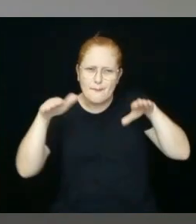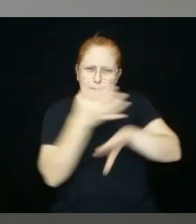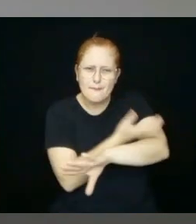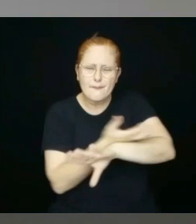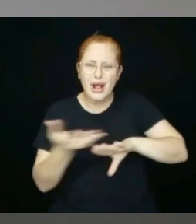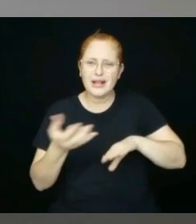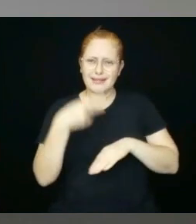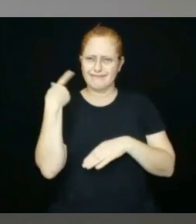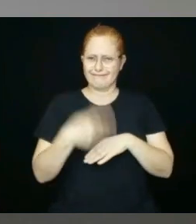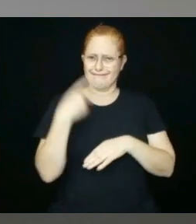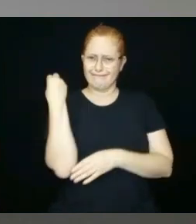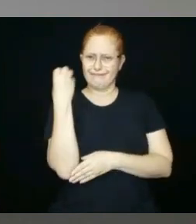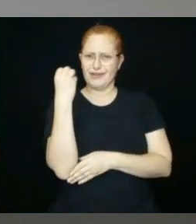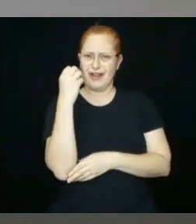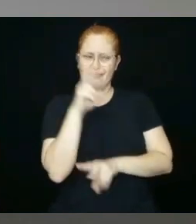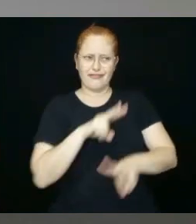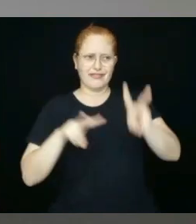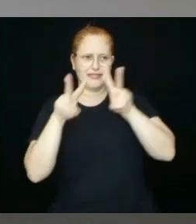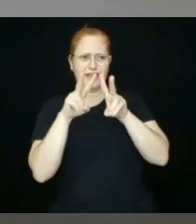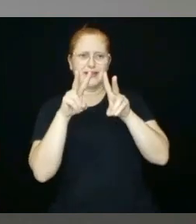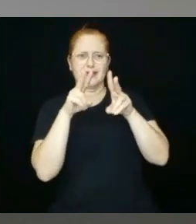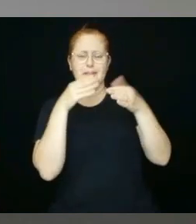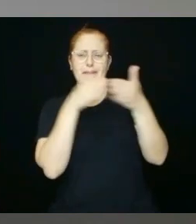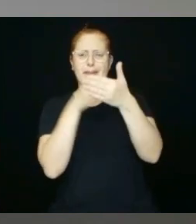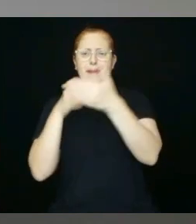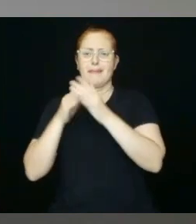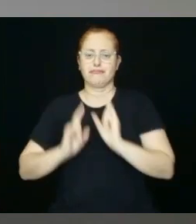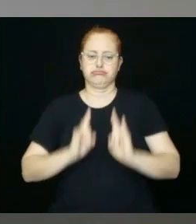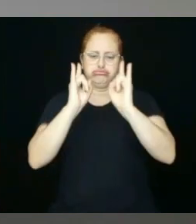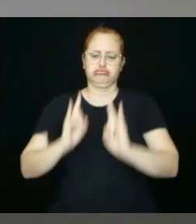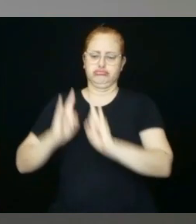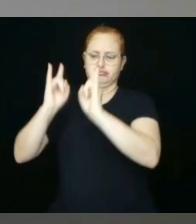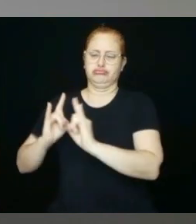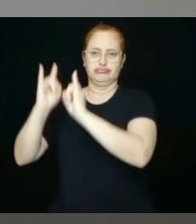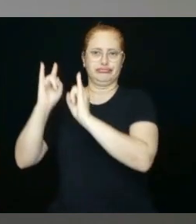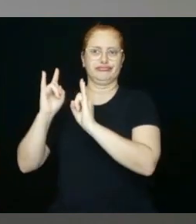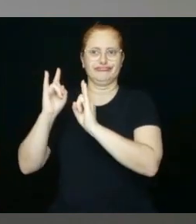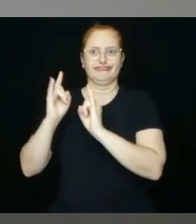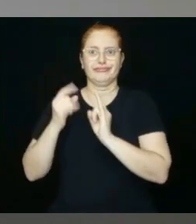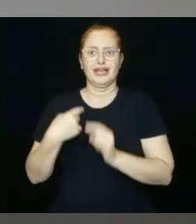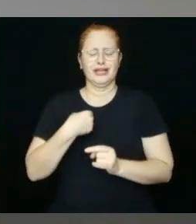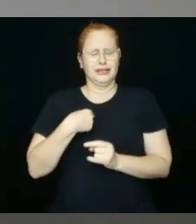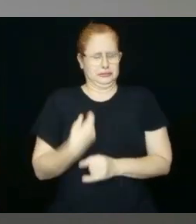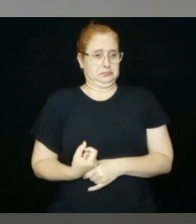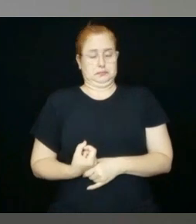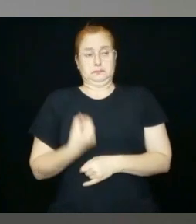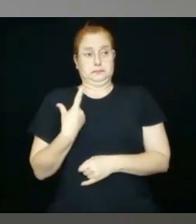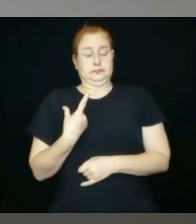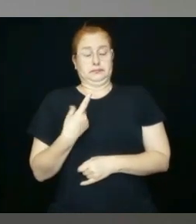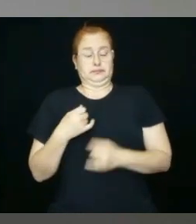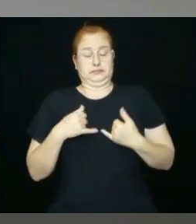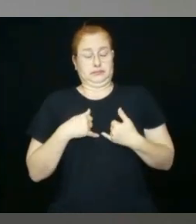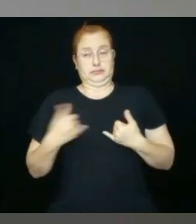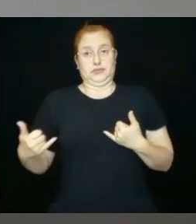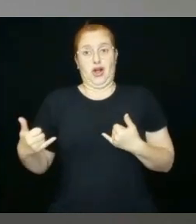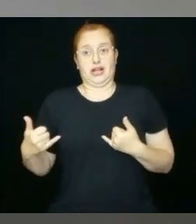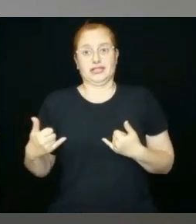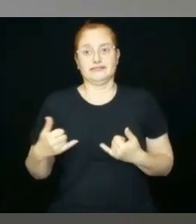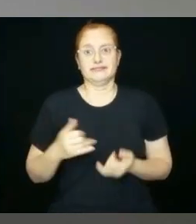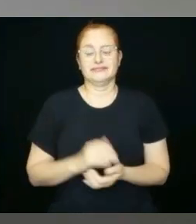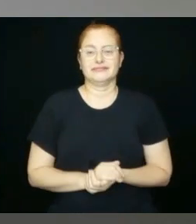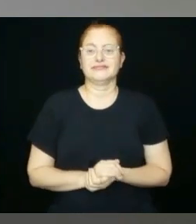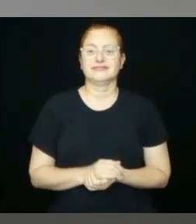E aqui a diferença de uma visão bloqueada por prédios e tudo mais, aquilo me causou um estranhamento bastante grande, assim.